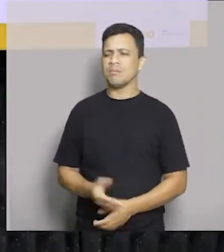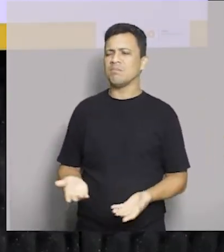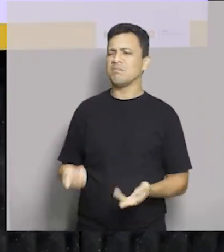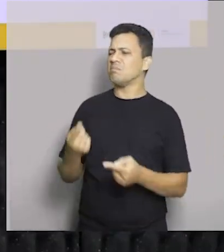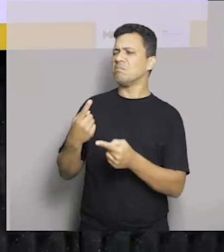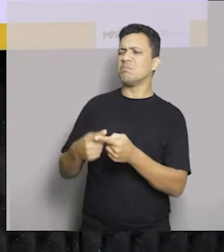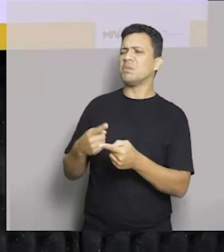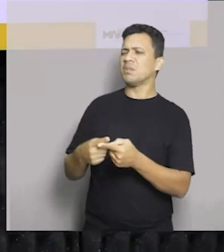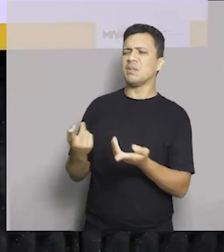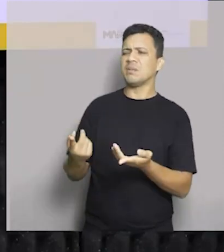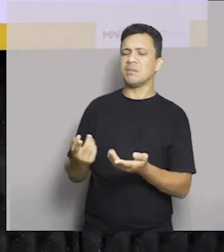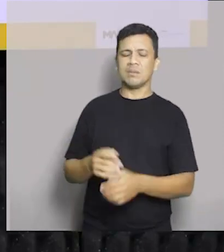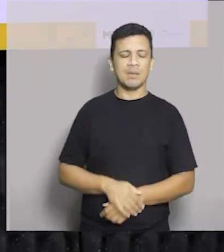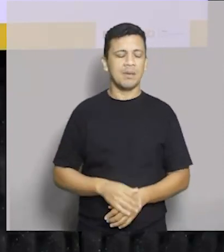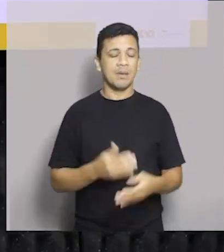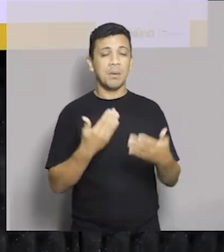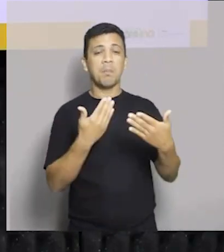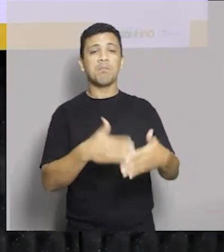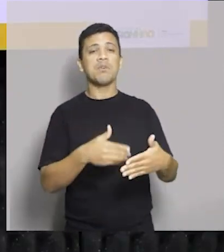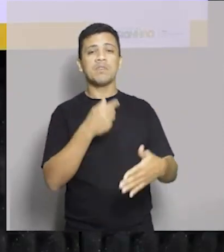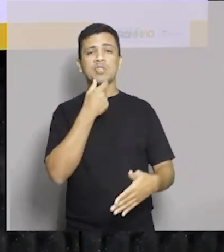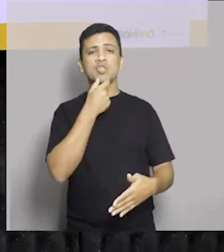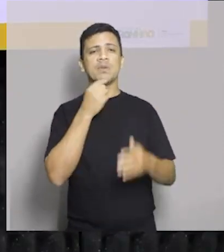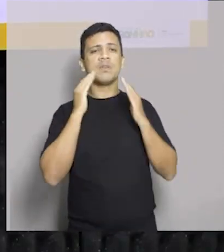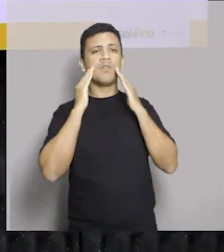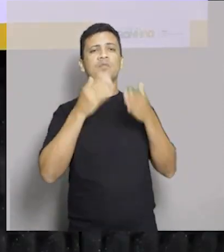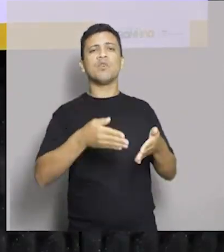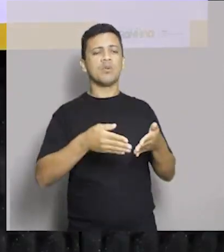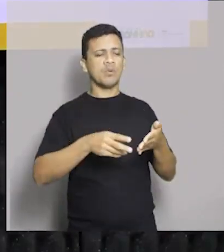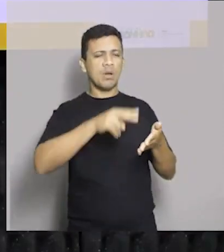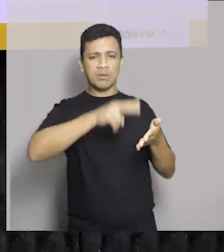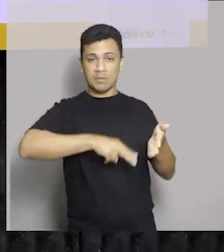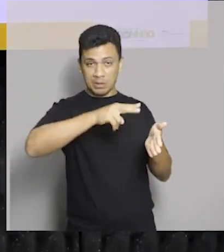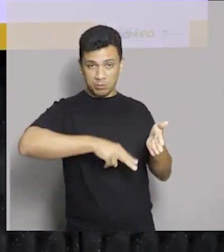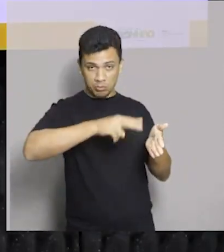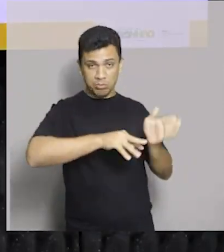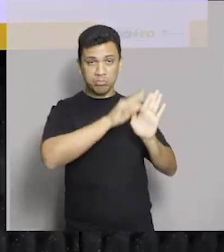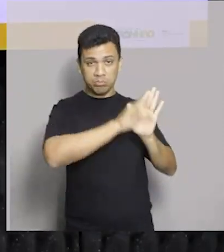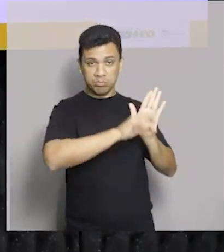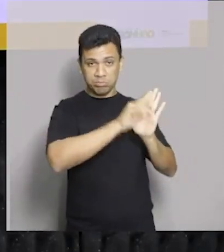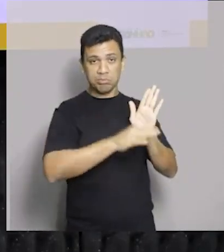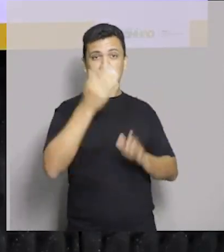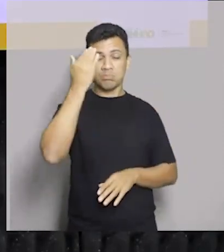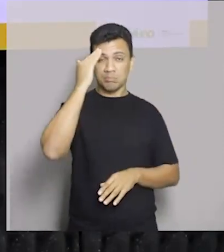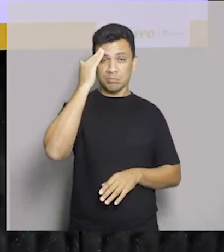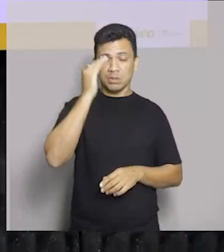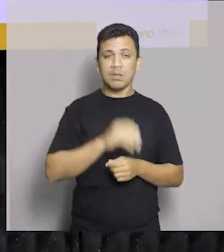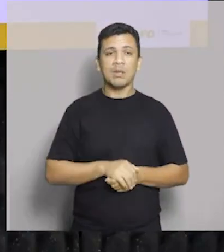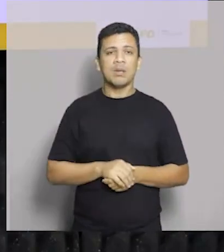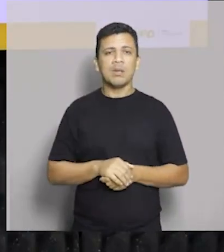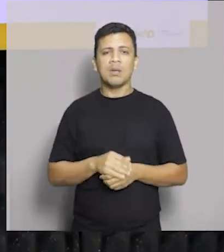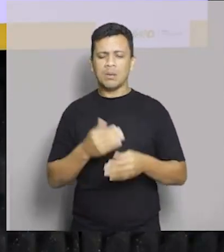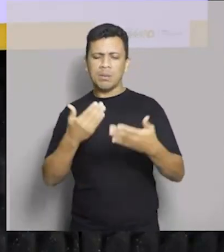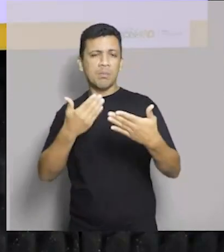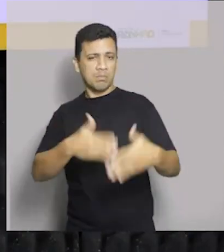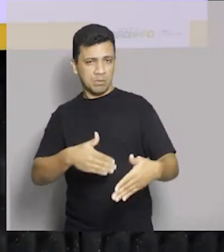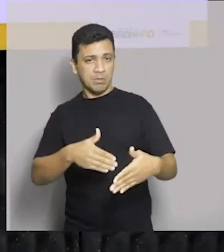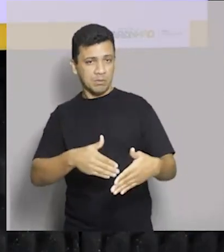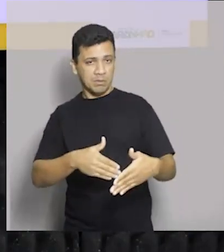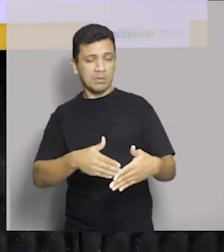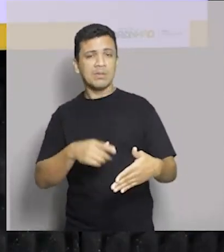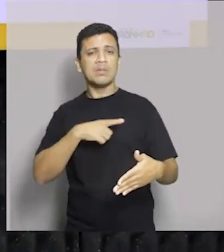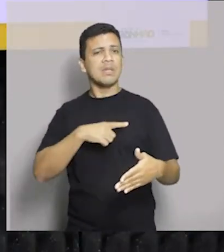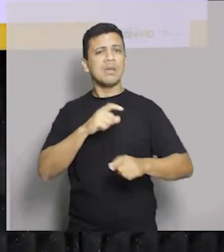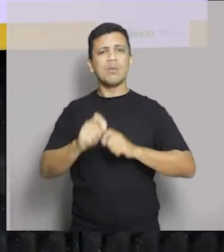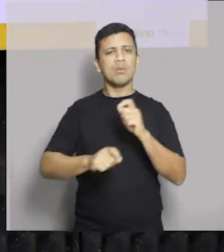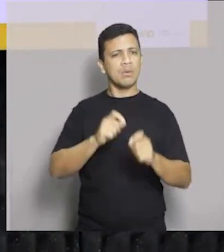quê? Prova de inglês, foco é interpretação textual, você já sabe disso. E as provas de interpretação, elas trabalham